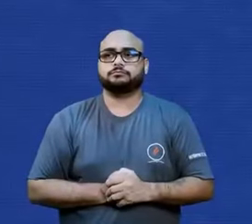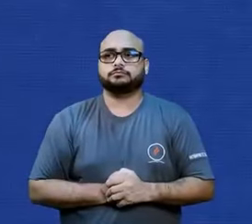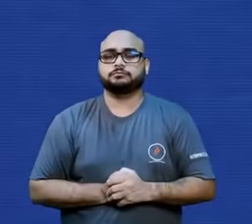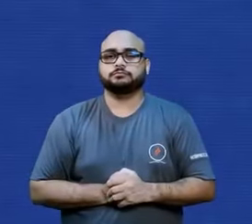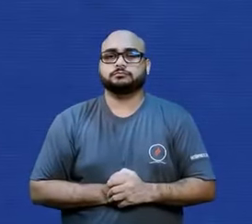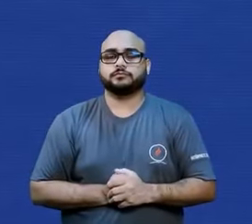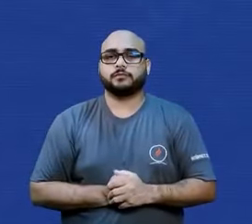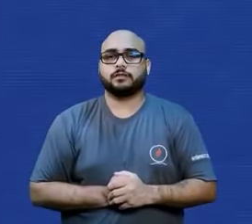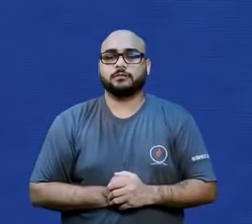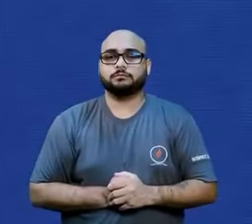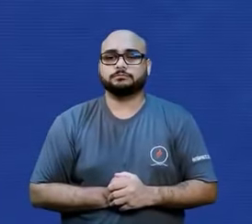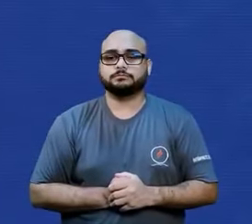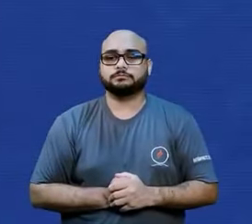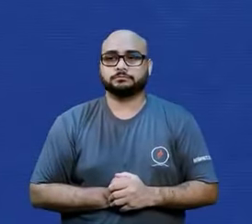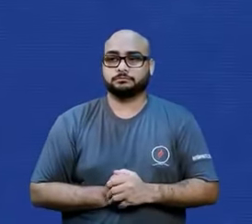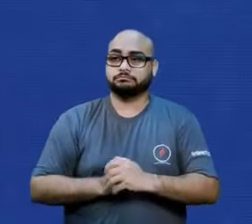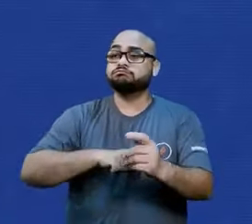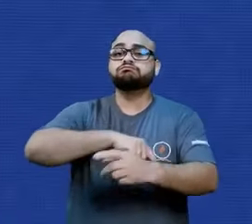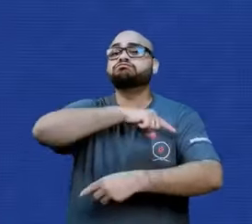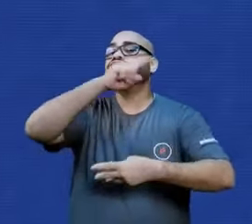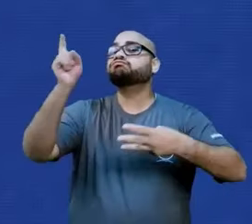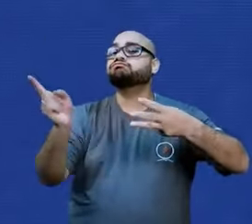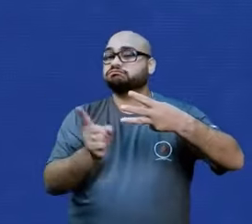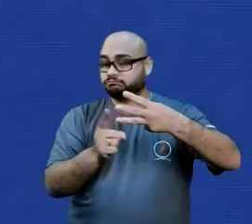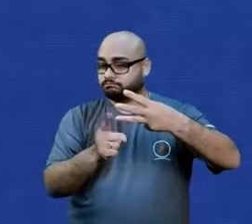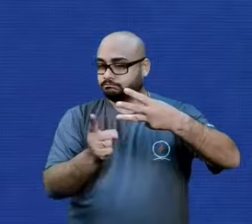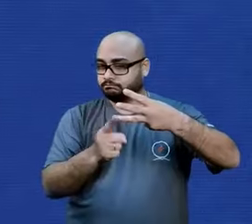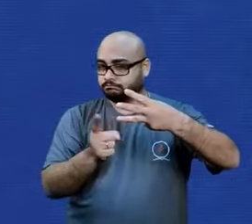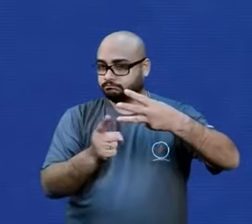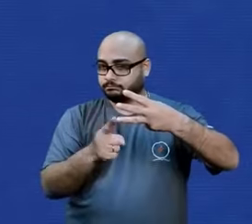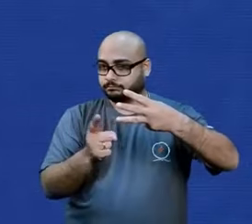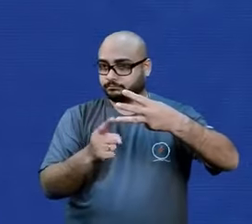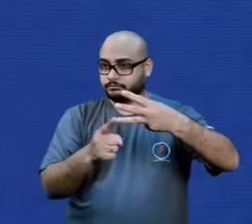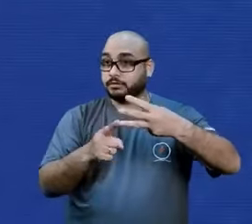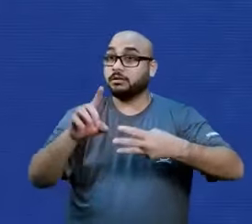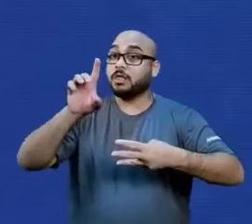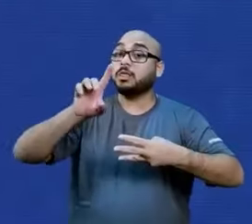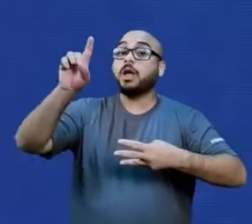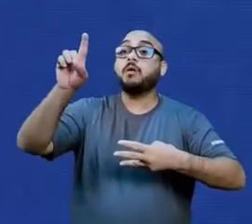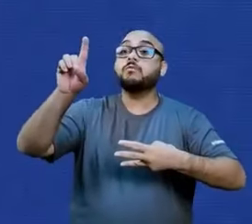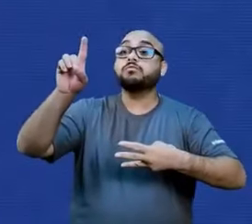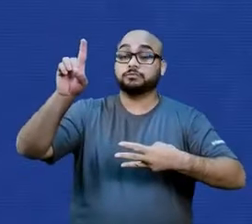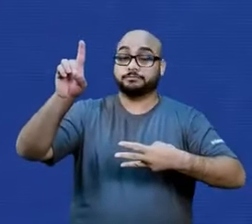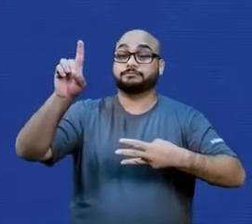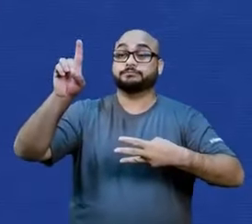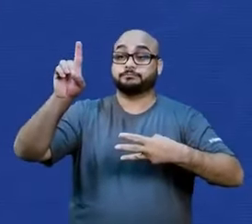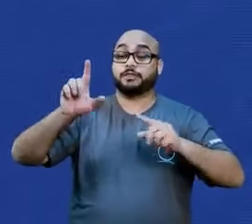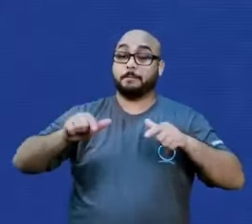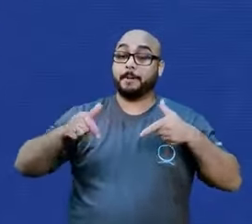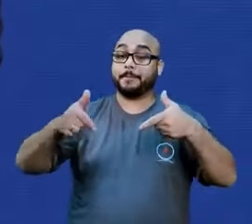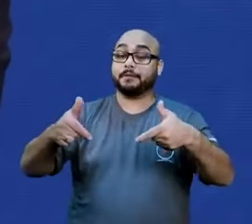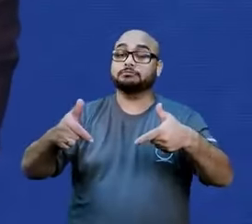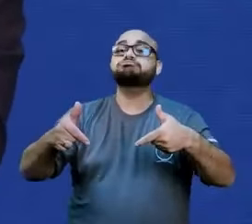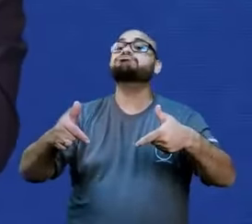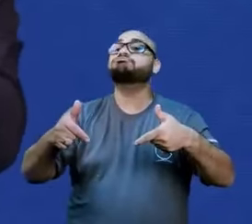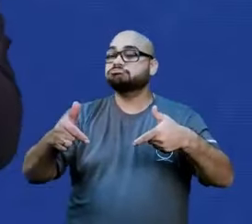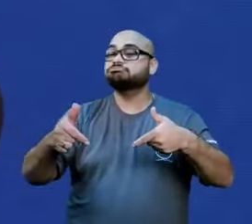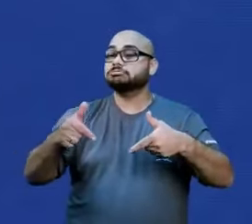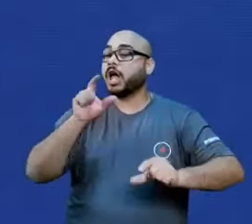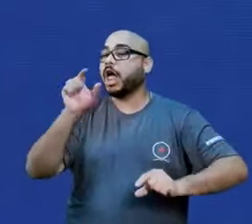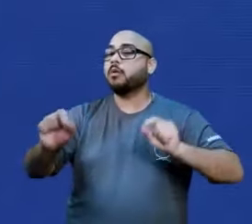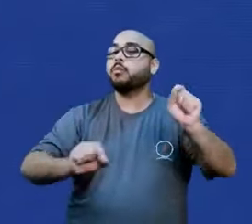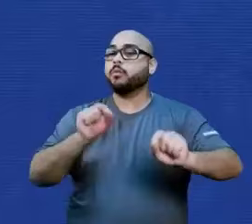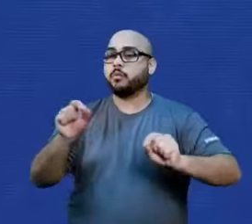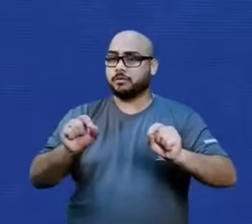número três Deus age numa esfera infinitamente